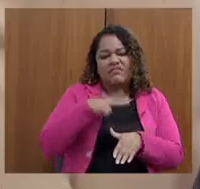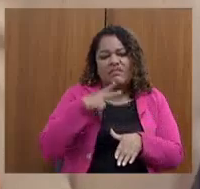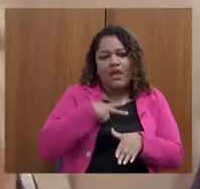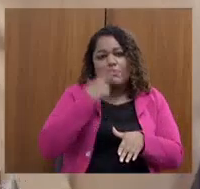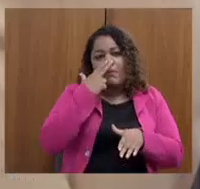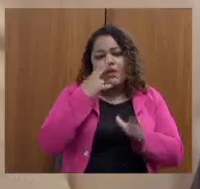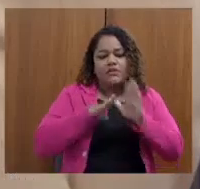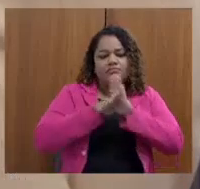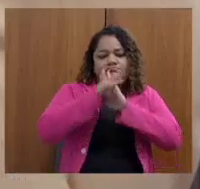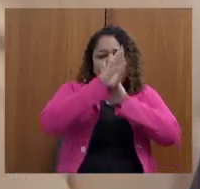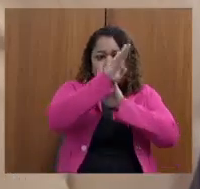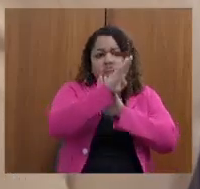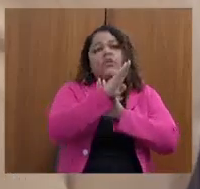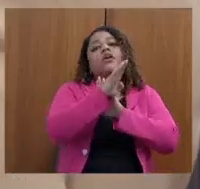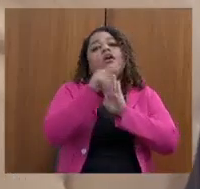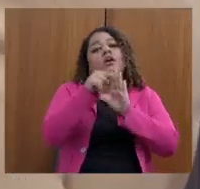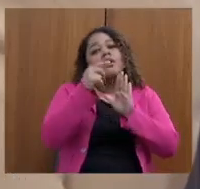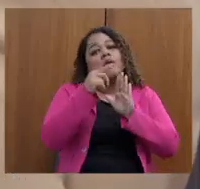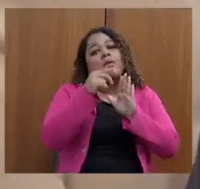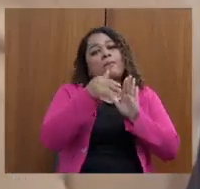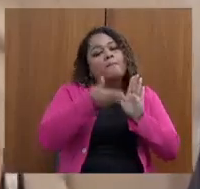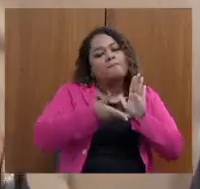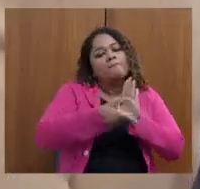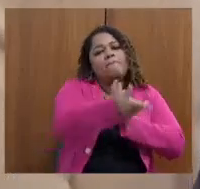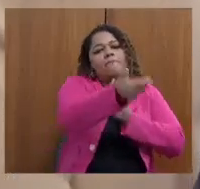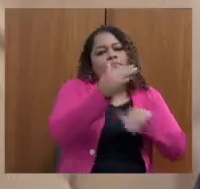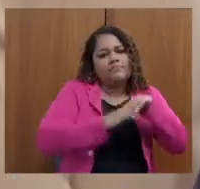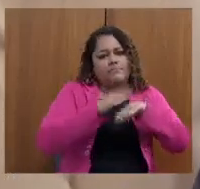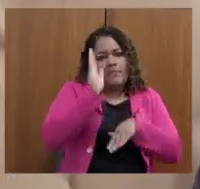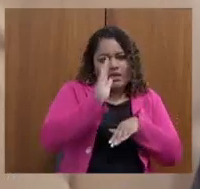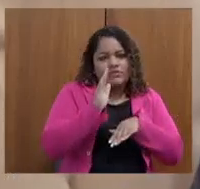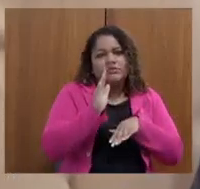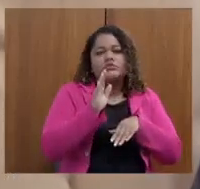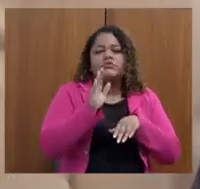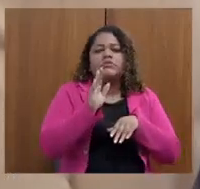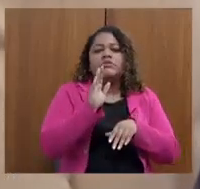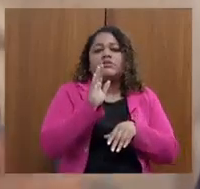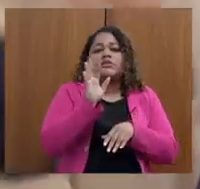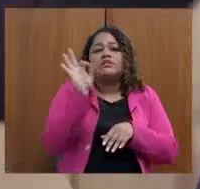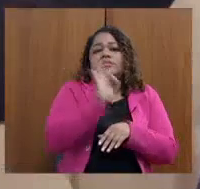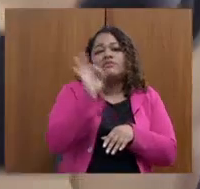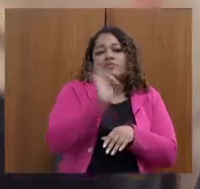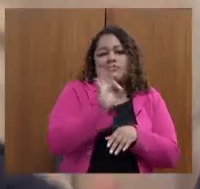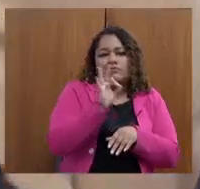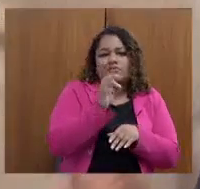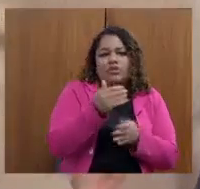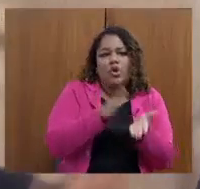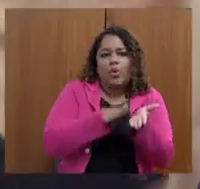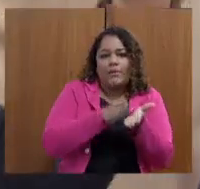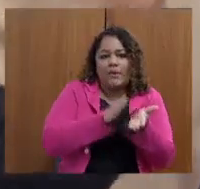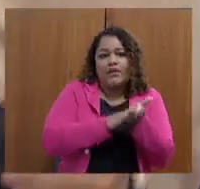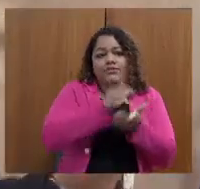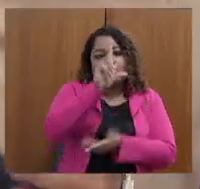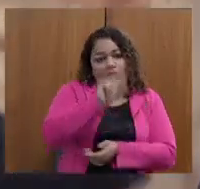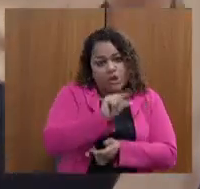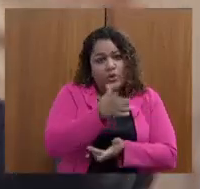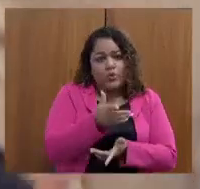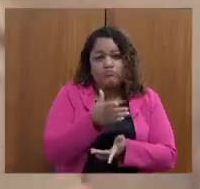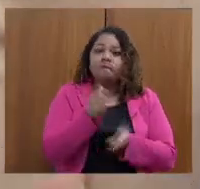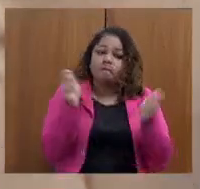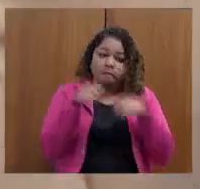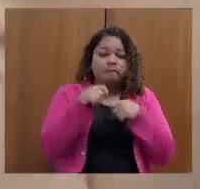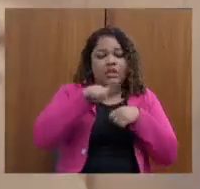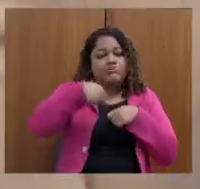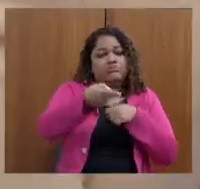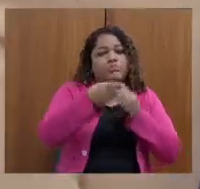ele anda tenha andado mais rápido a sariscas têm sido menores depois a gente pode listar né exemplos